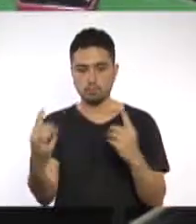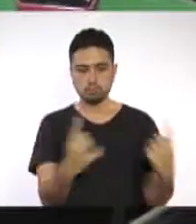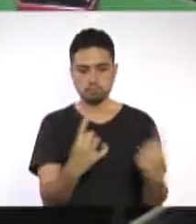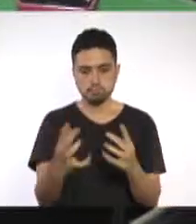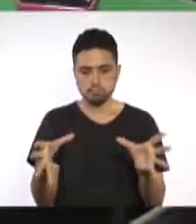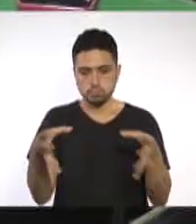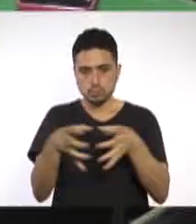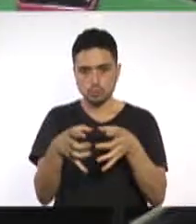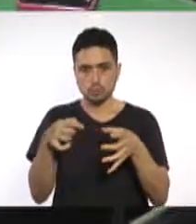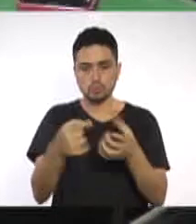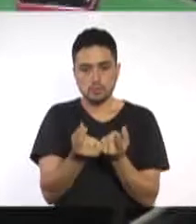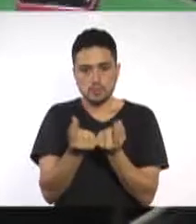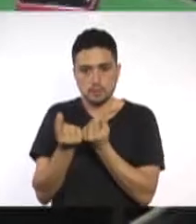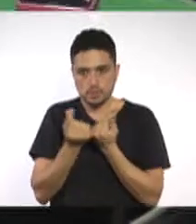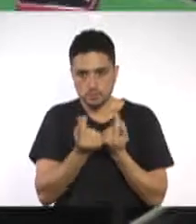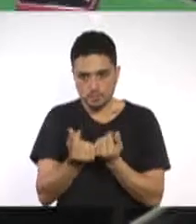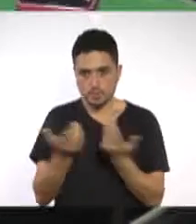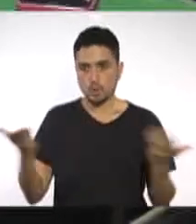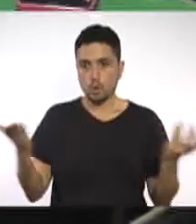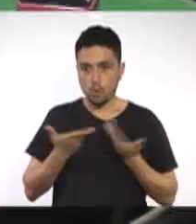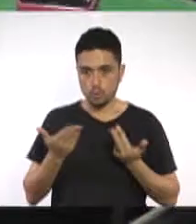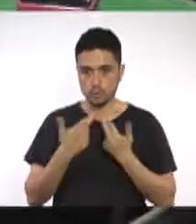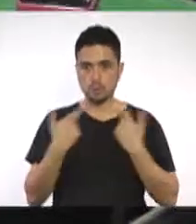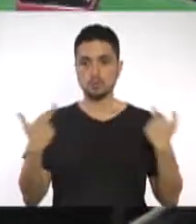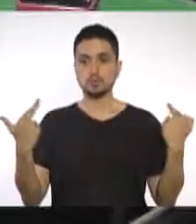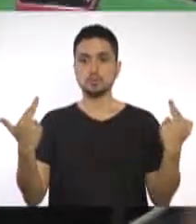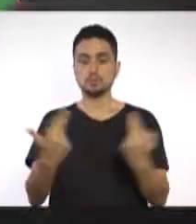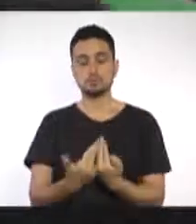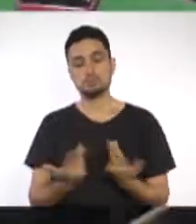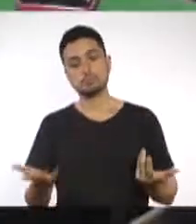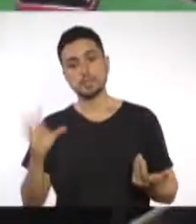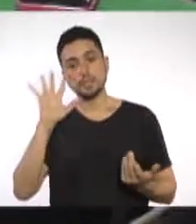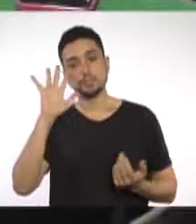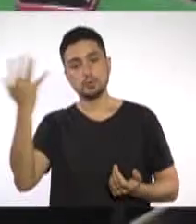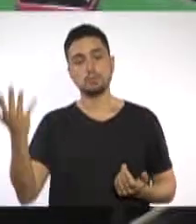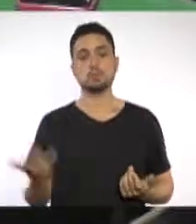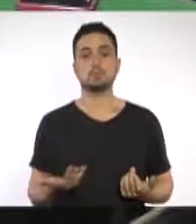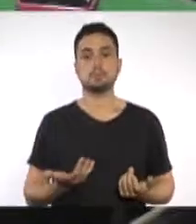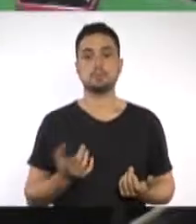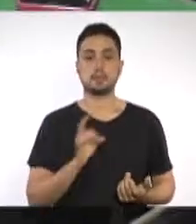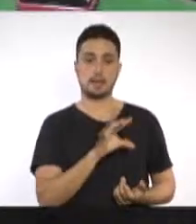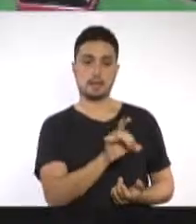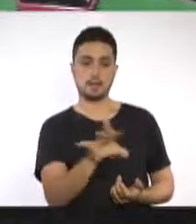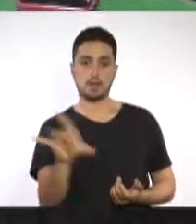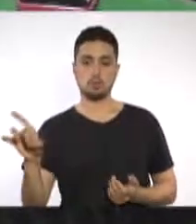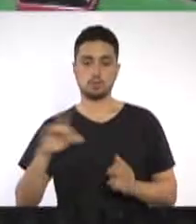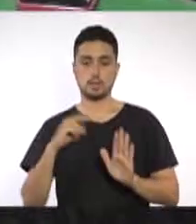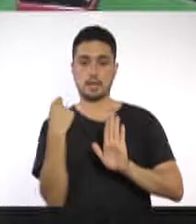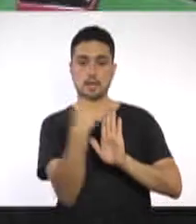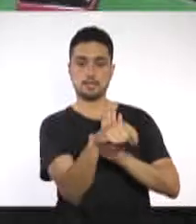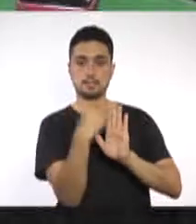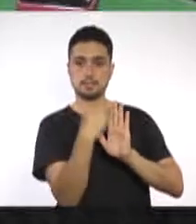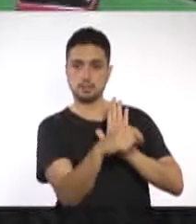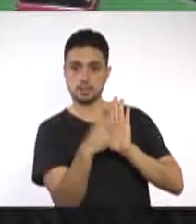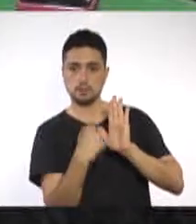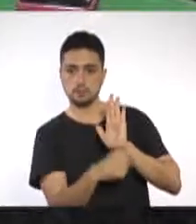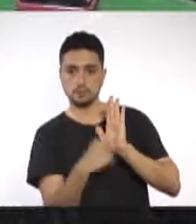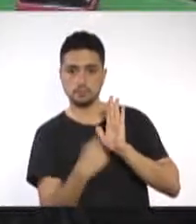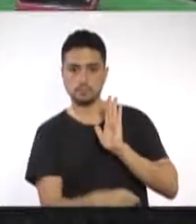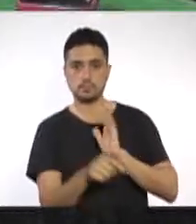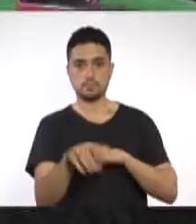hoje reunidos, assim decidiram. E cada um de nós vai assinar. Cada um de nós vai